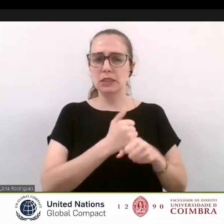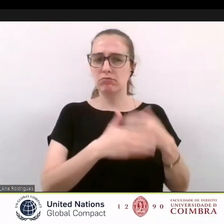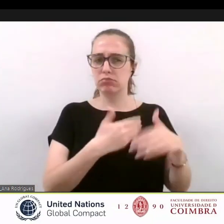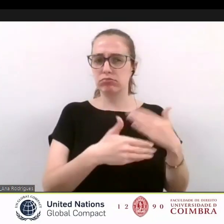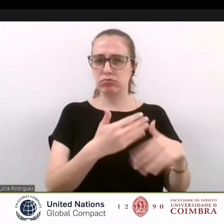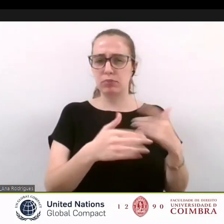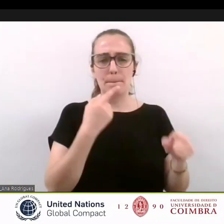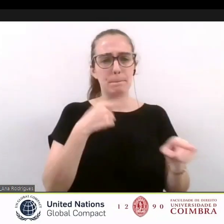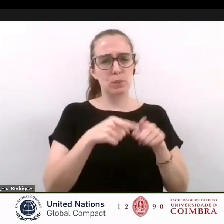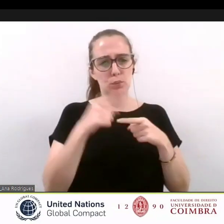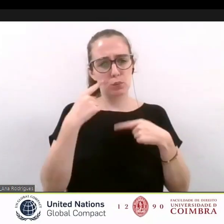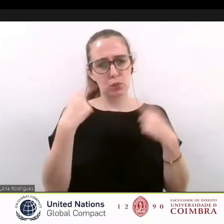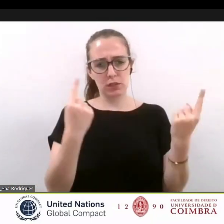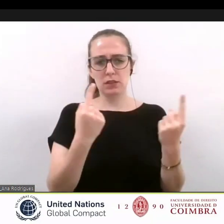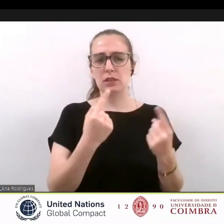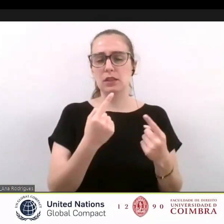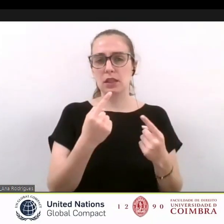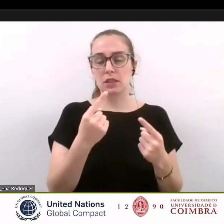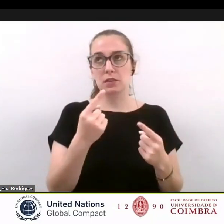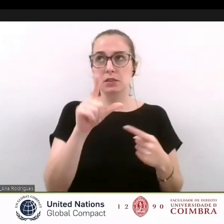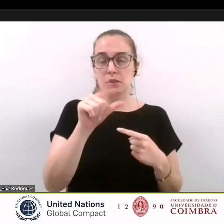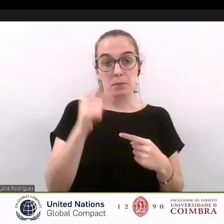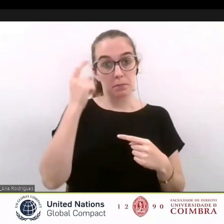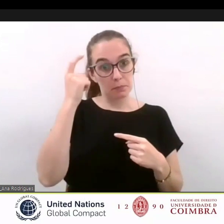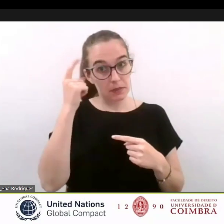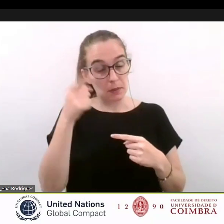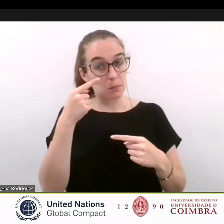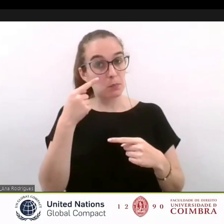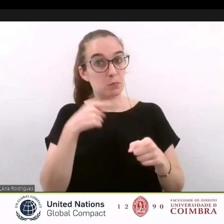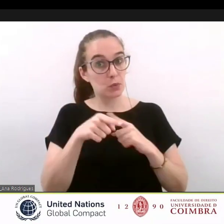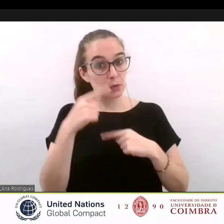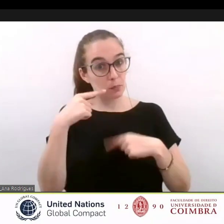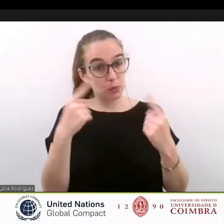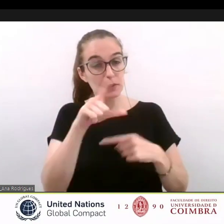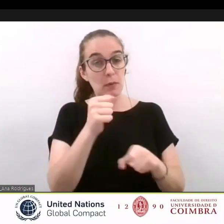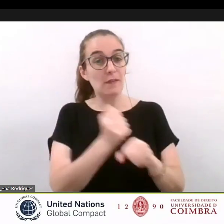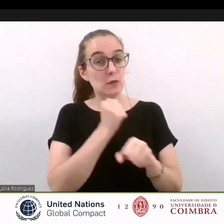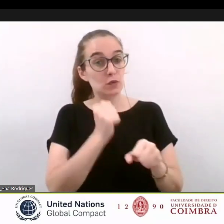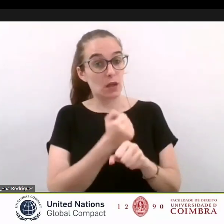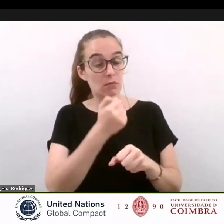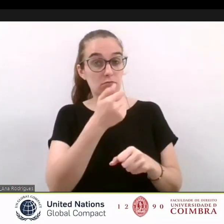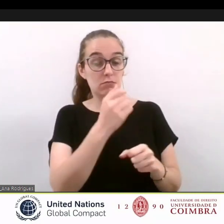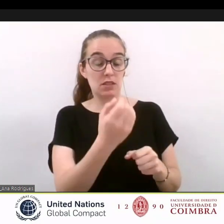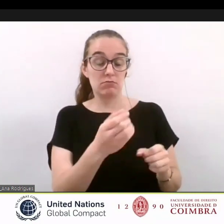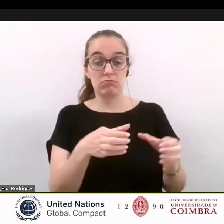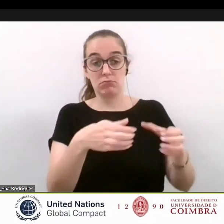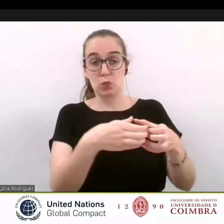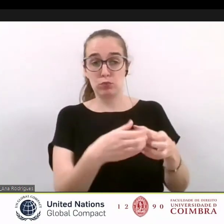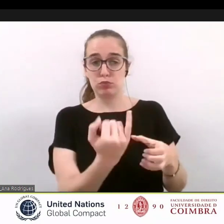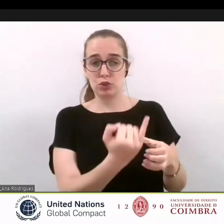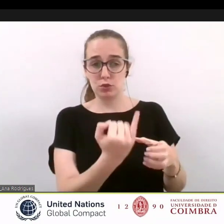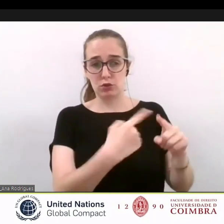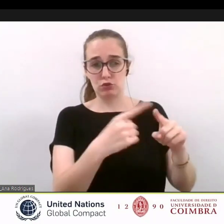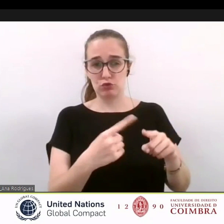diferentes políticas, e vamos sempre pensando em paralelo nas políticas públicas e no papel dos diferentes órgãos e agentes da administração